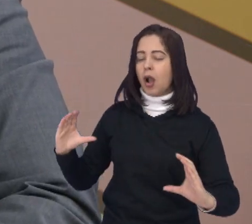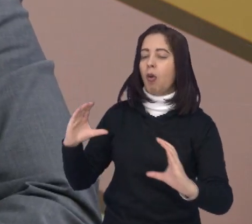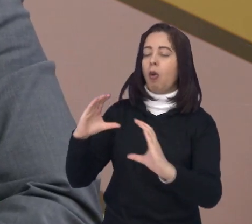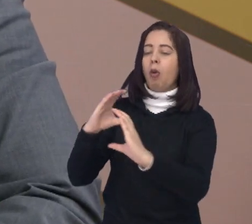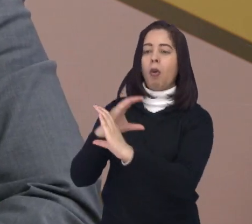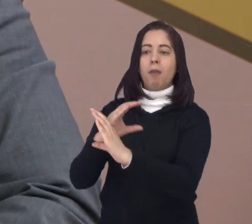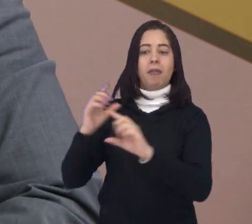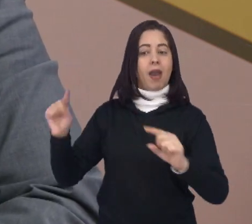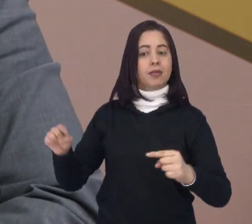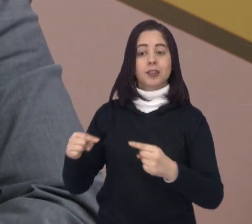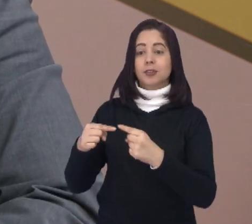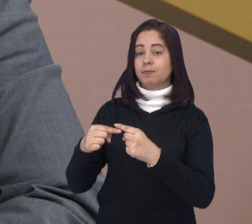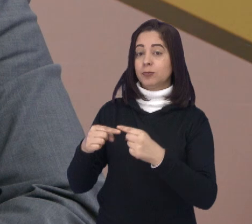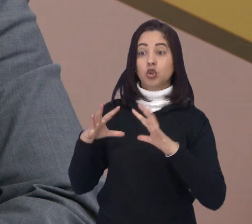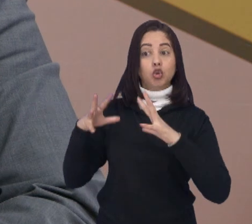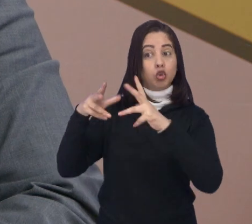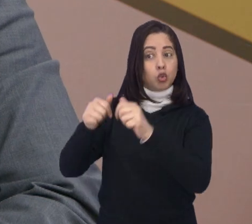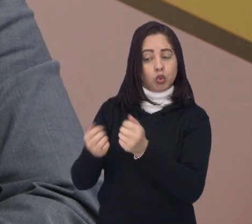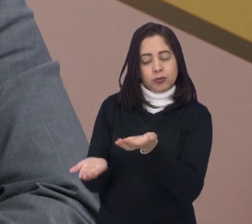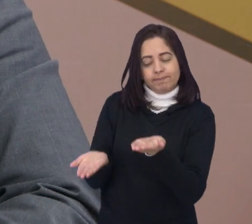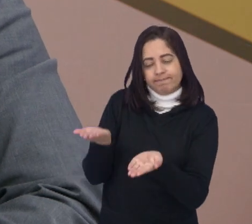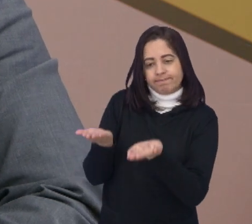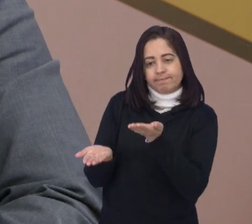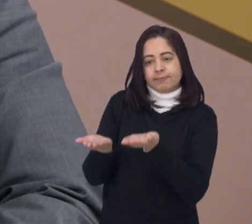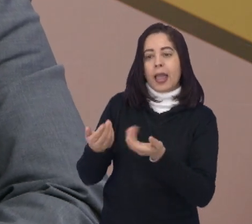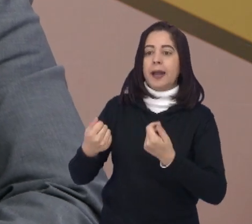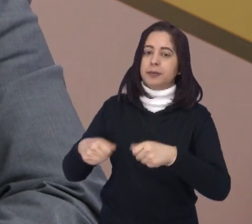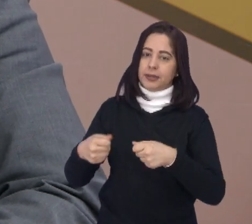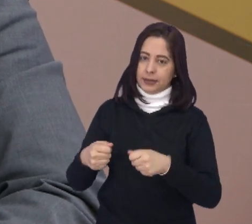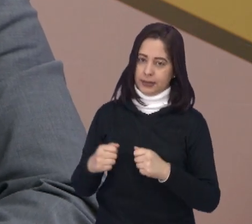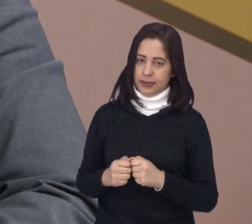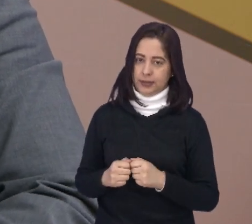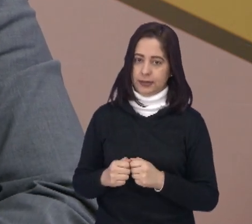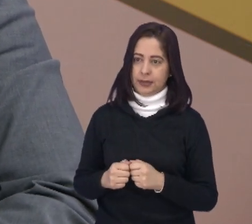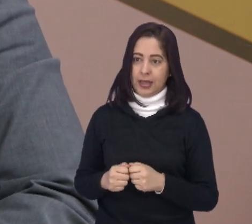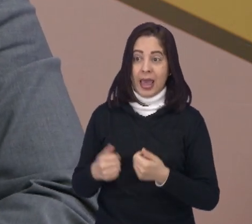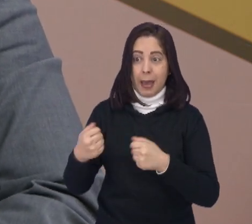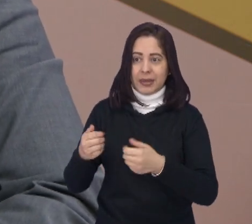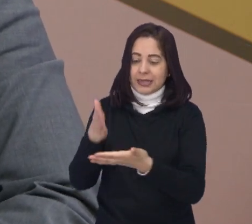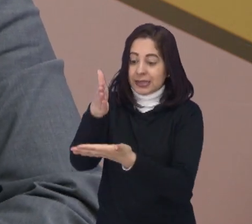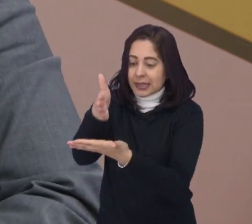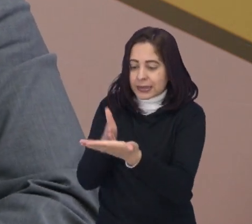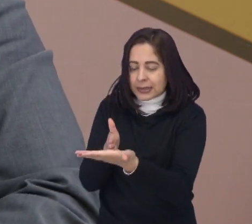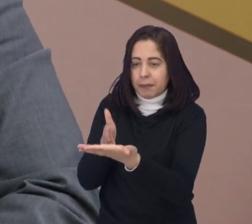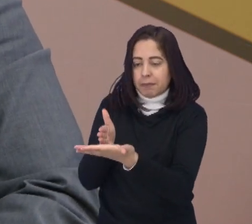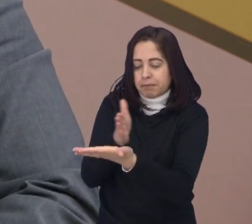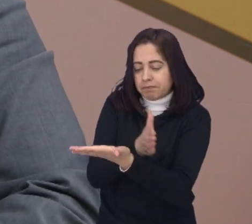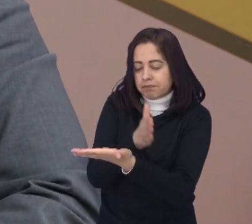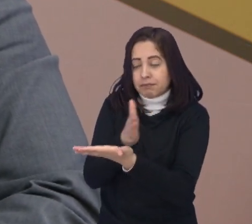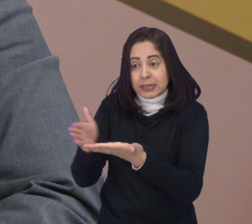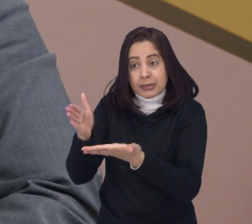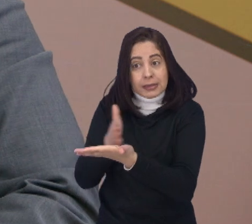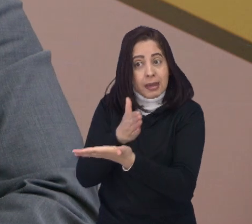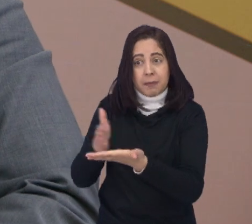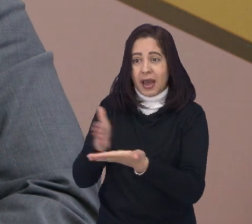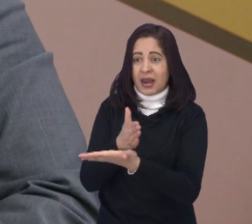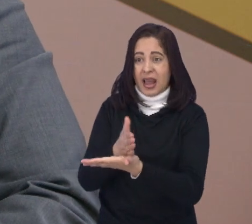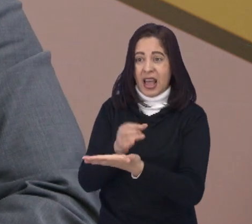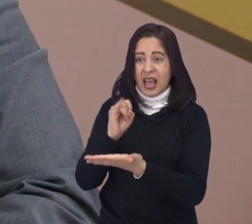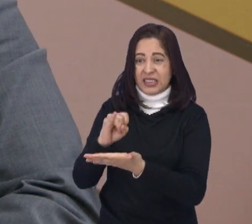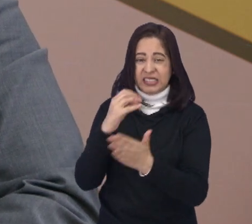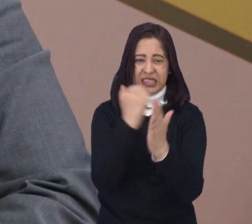é de suma importância que esteja equilibrado, né? Que o tempo seja bem dividido. Claro. Quando a gente faz qualquer coisa em excesso,